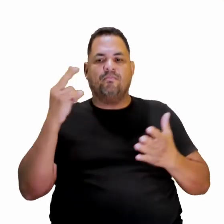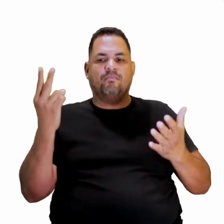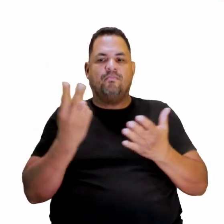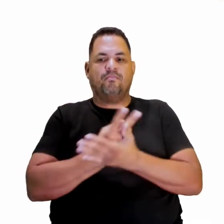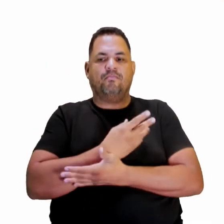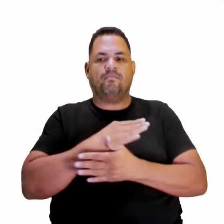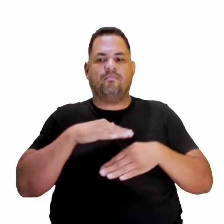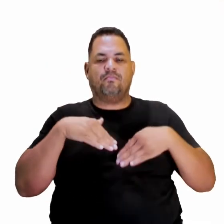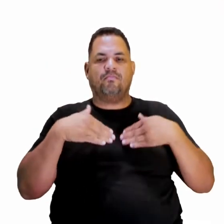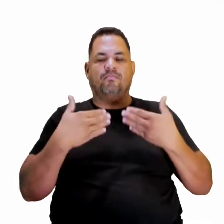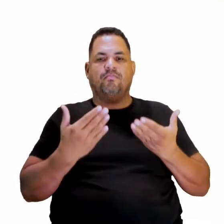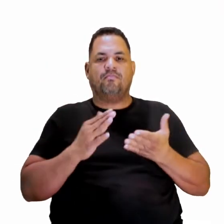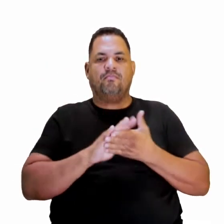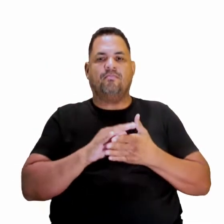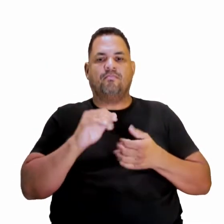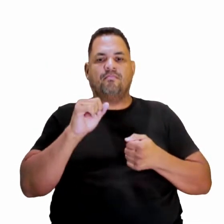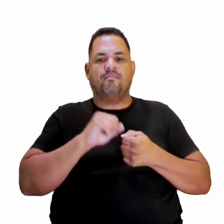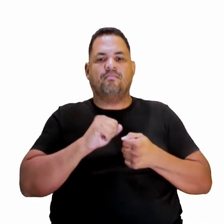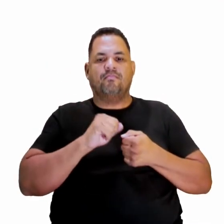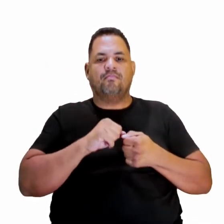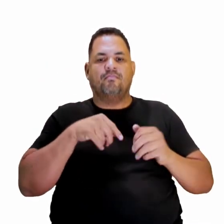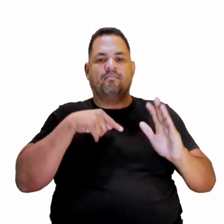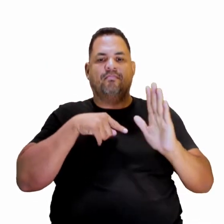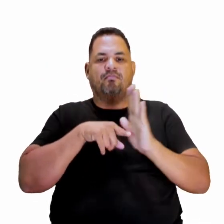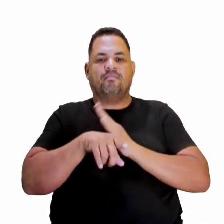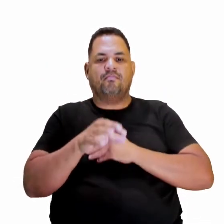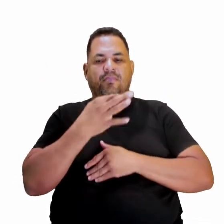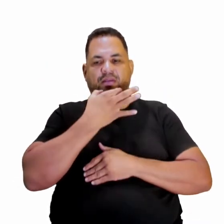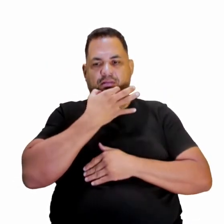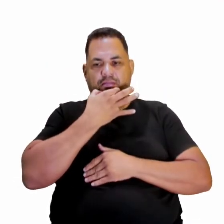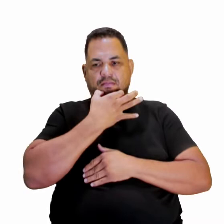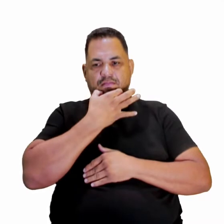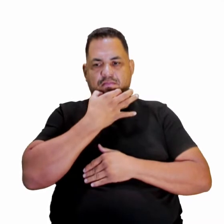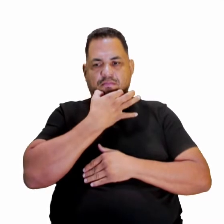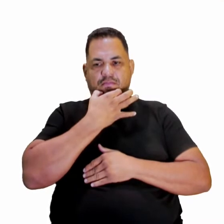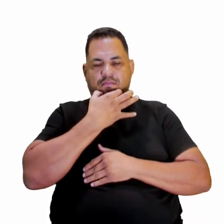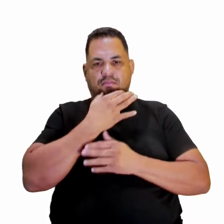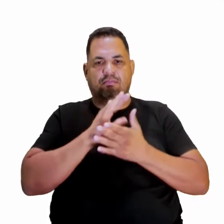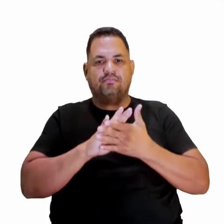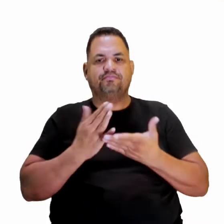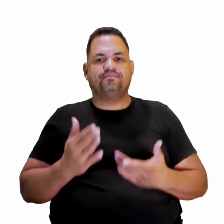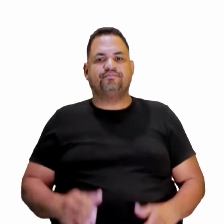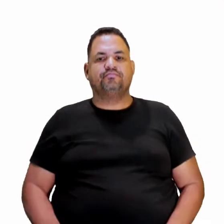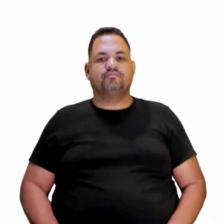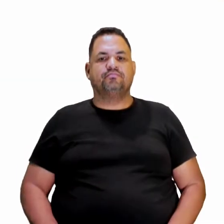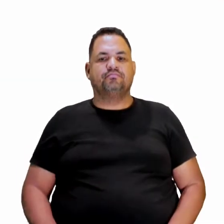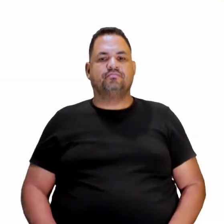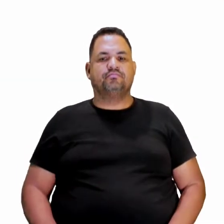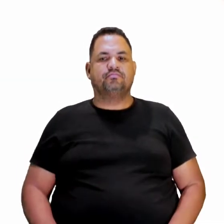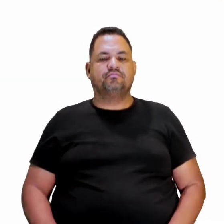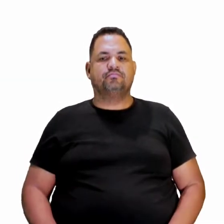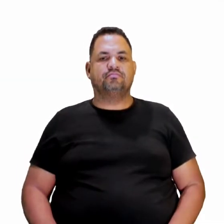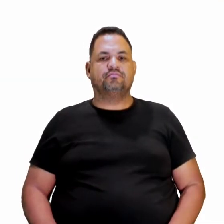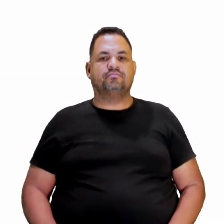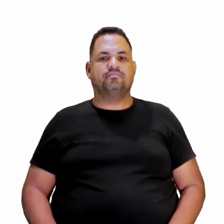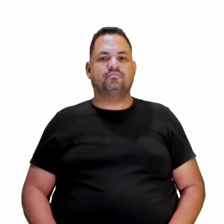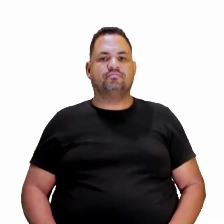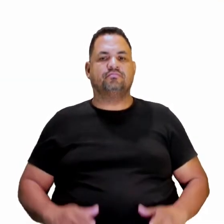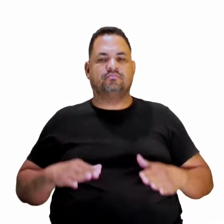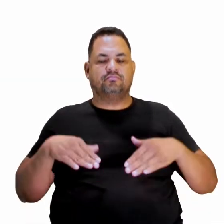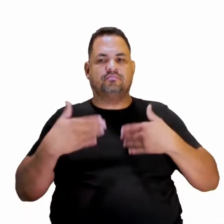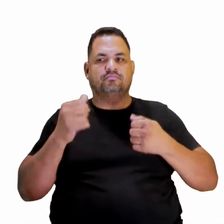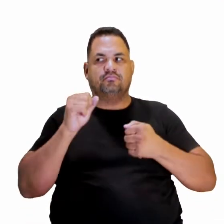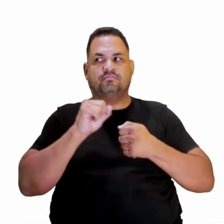gente faz perguntas em inglês? Acontece uma coisa interessante que não acontece no português. Quando a gente